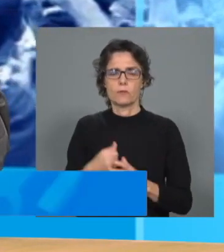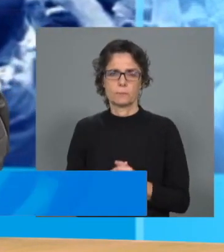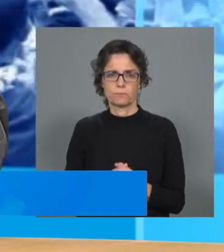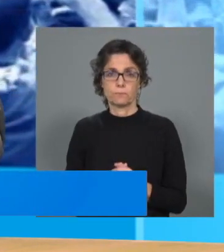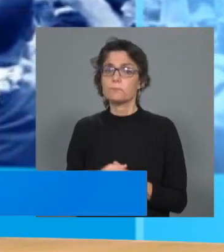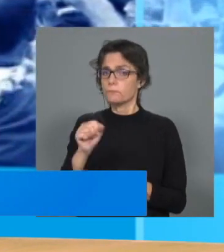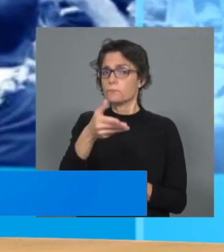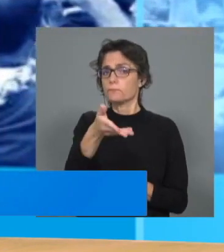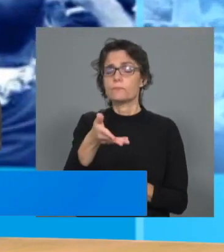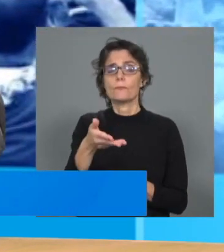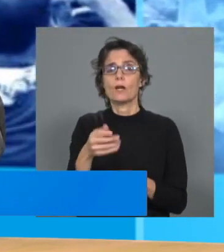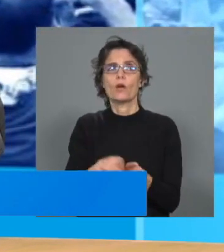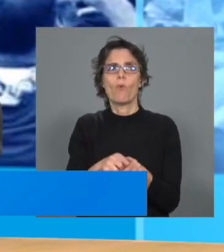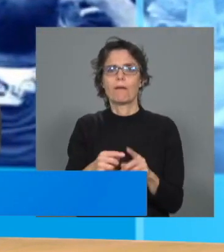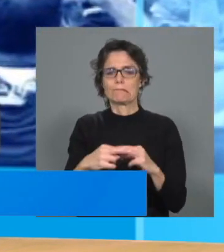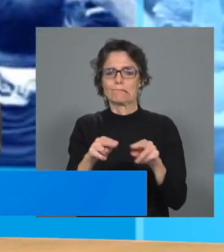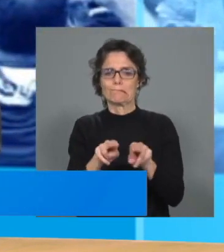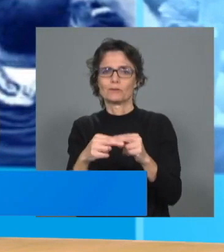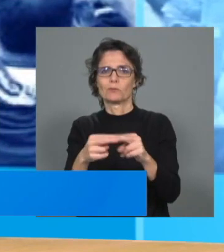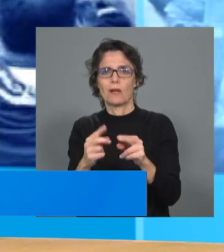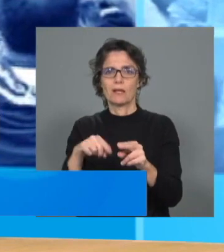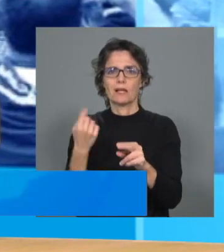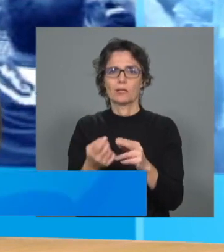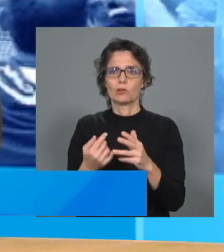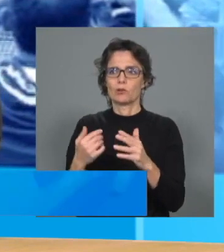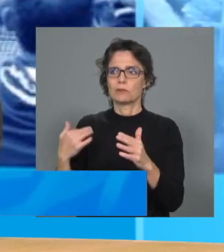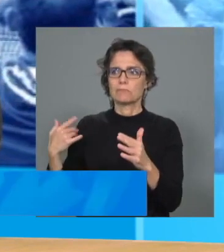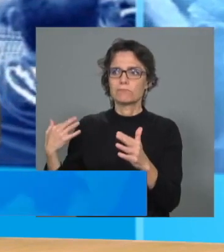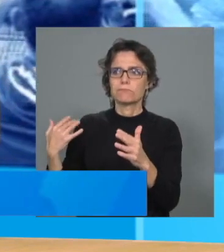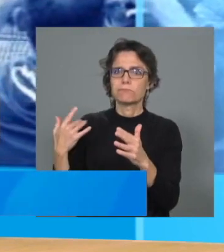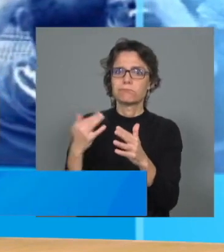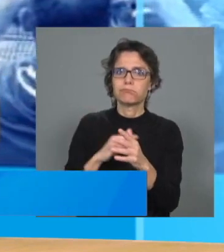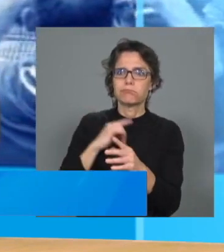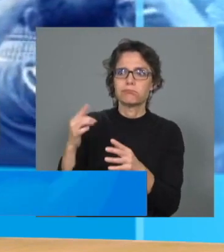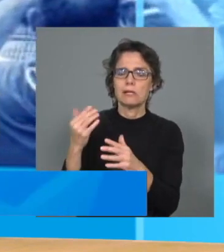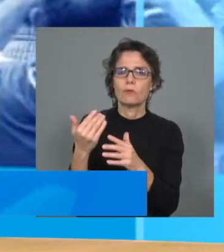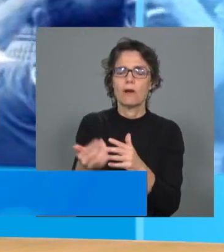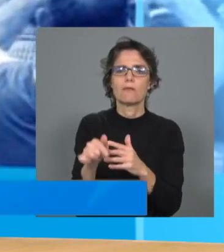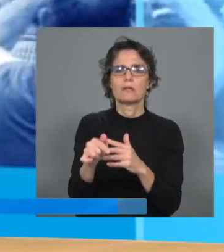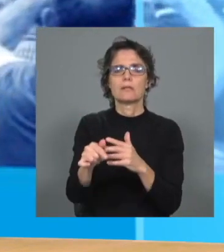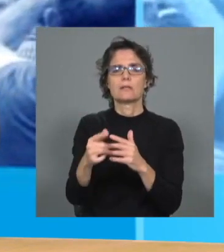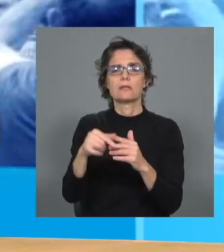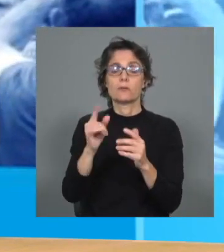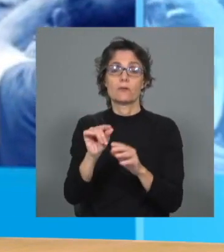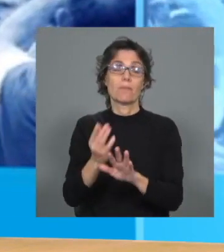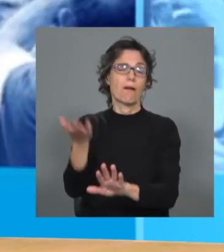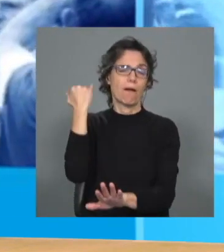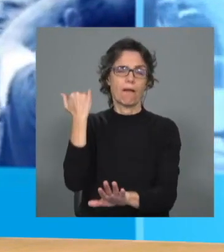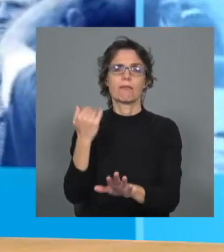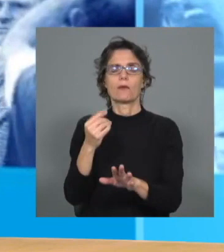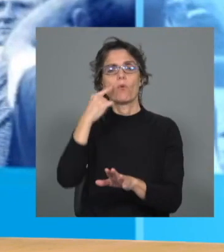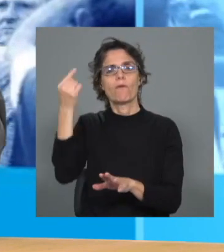há muitos anos. Se quisermos ser muito preciosistas, até praticamente com a viagem de São Francisco de Assis ao